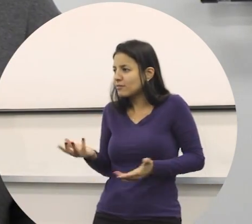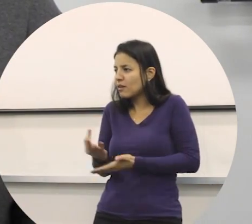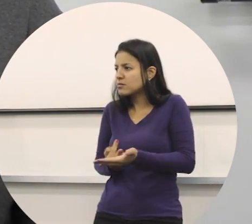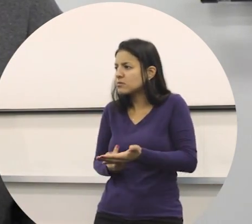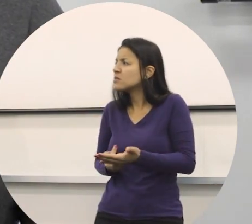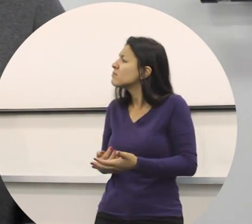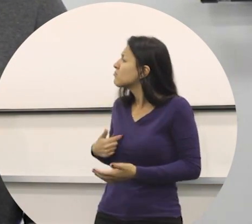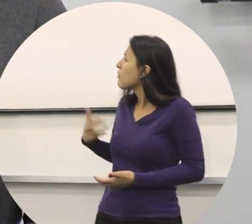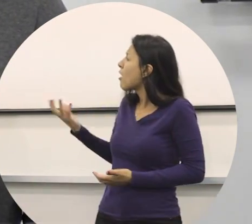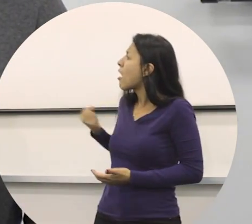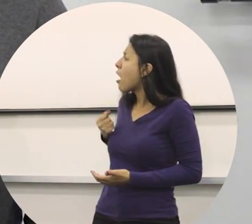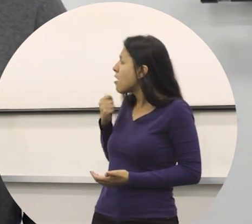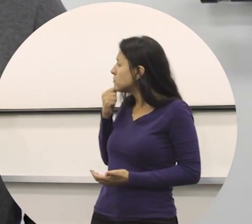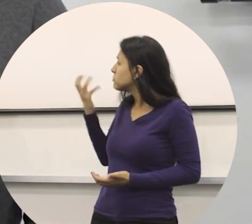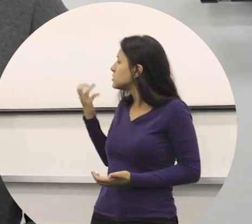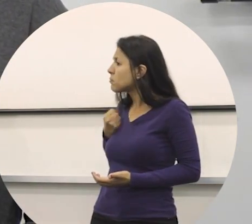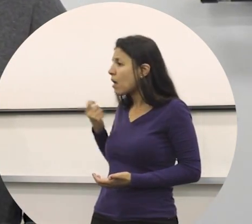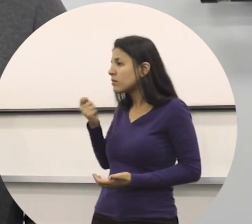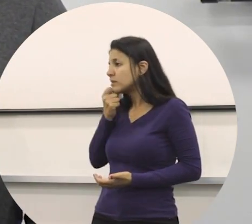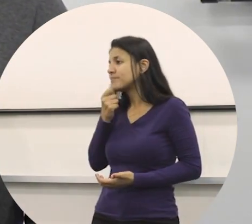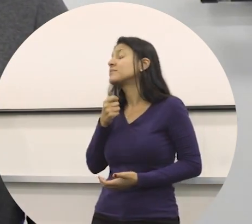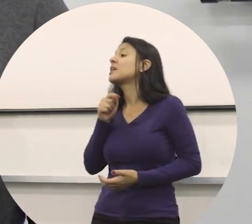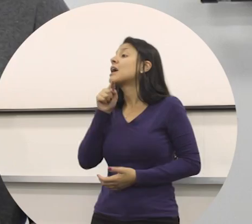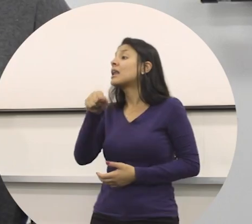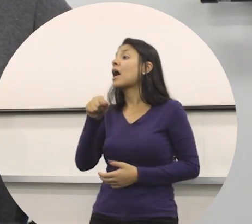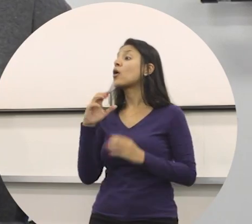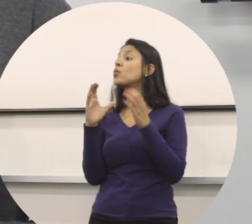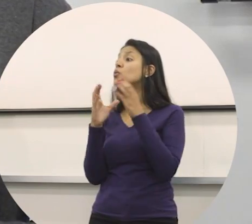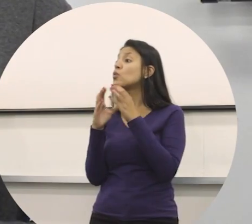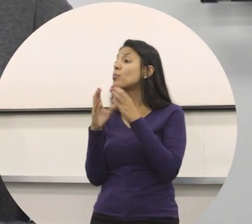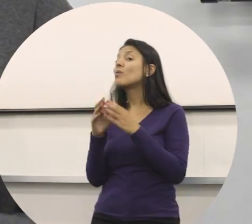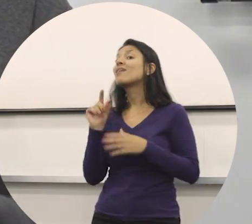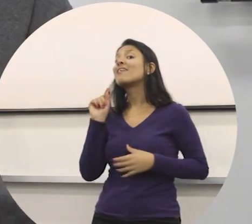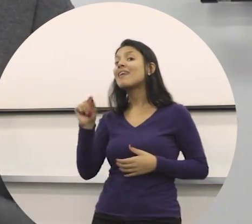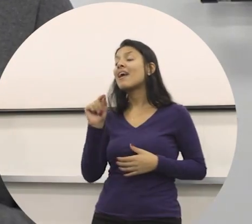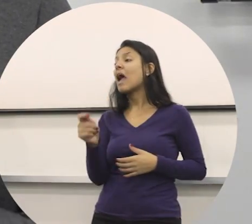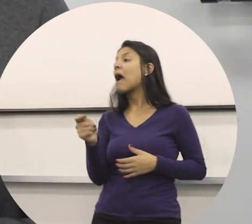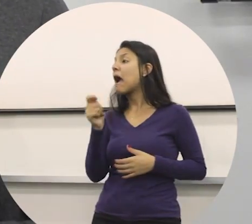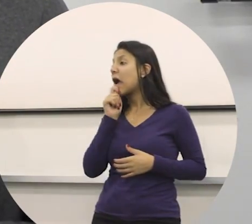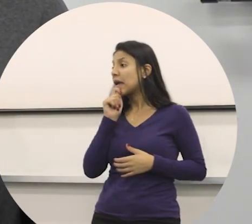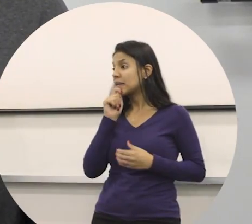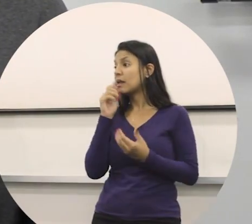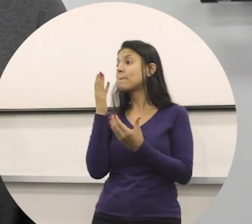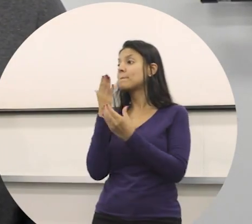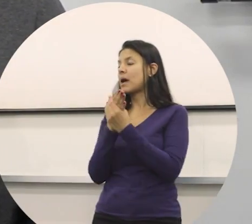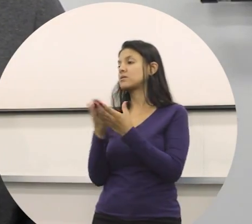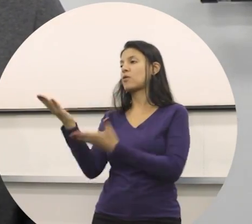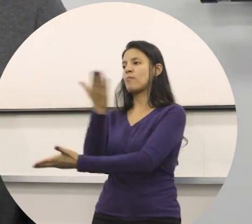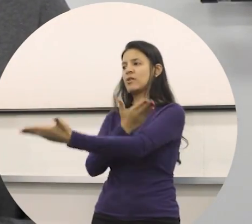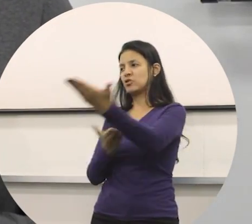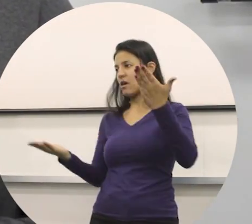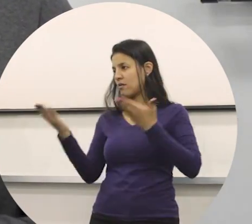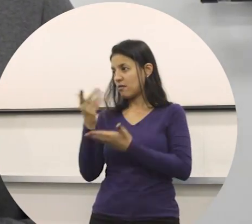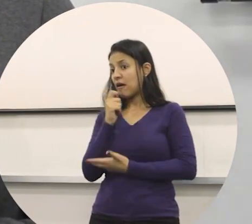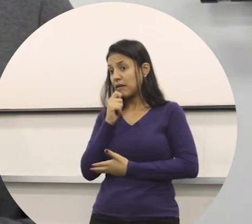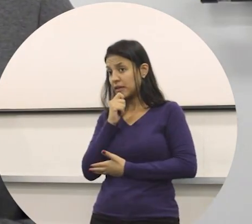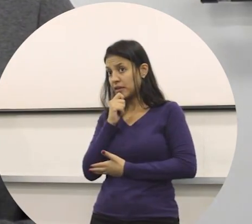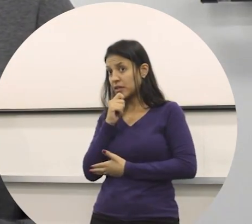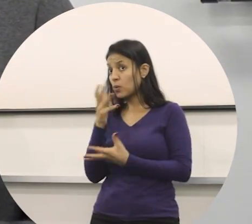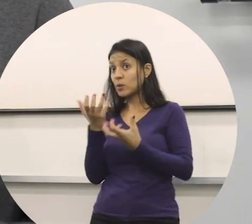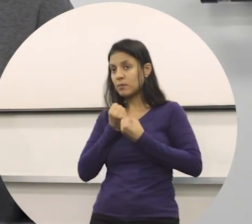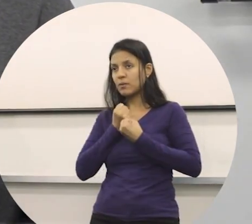que não está recebendo. Coloca lá no grupo quem não está com a pasta compartilhada. E